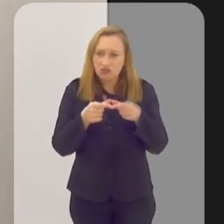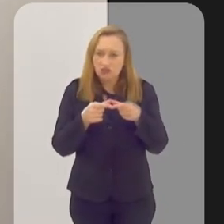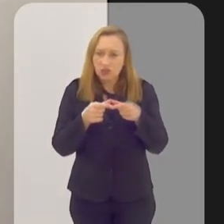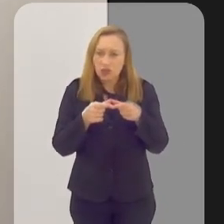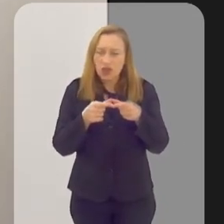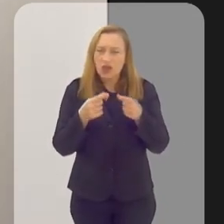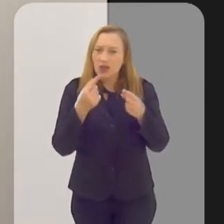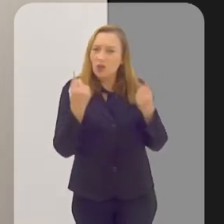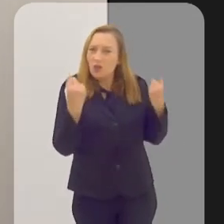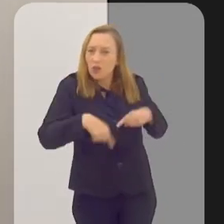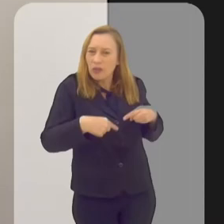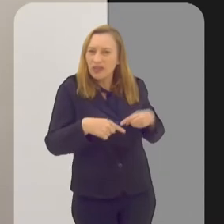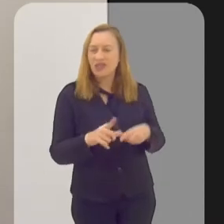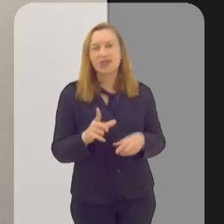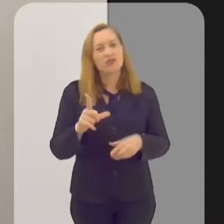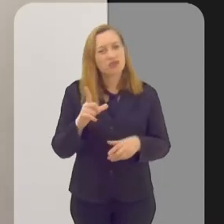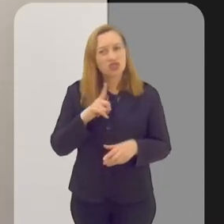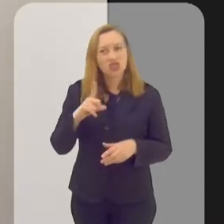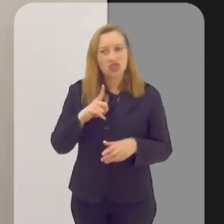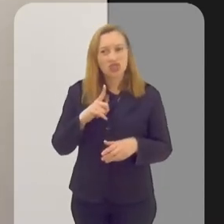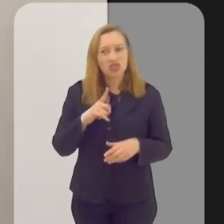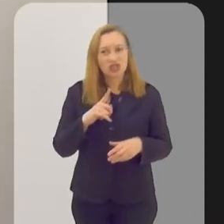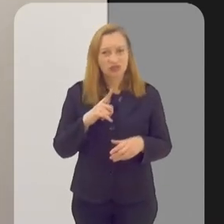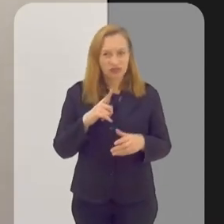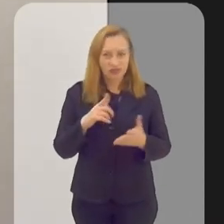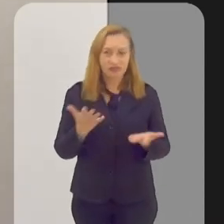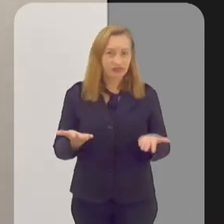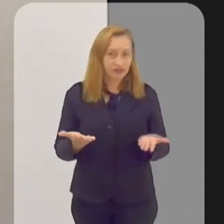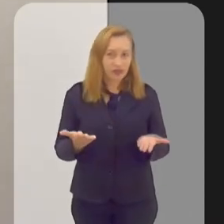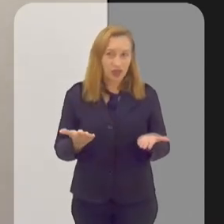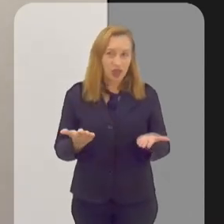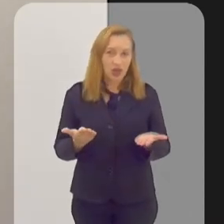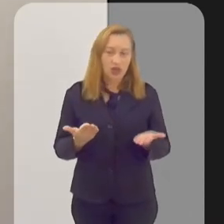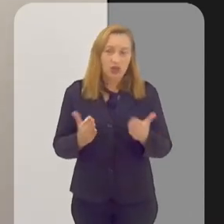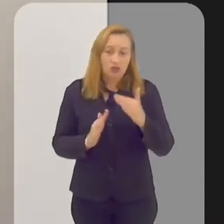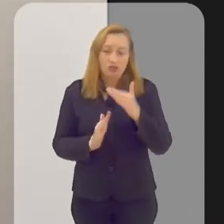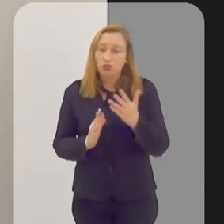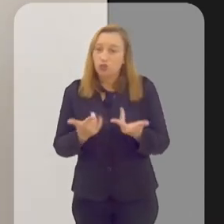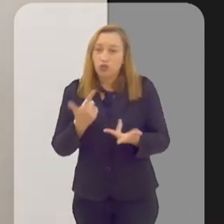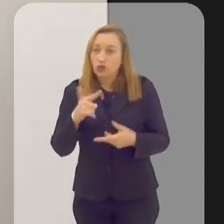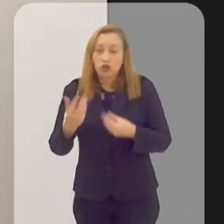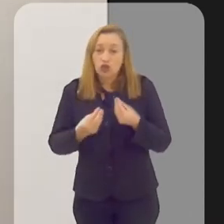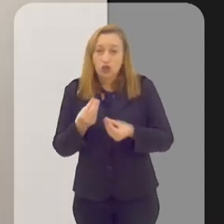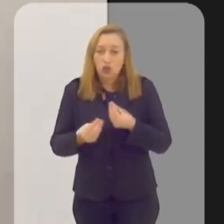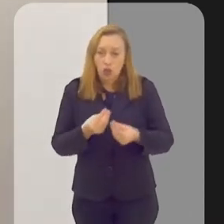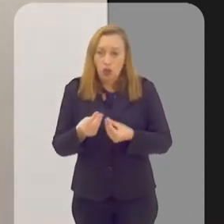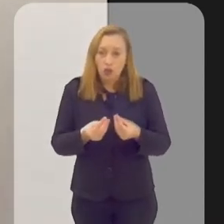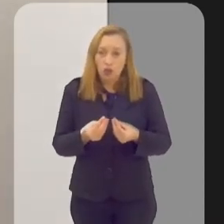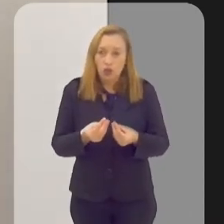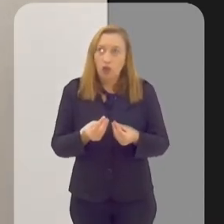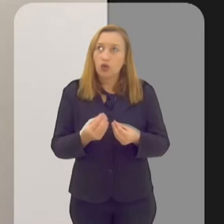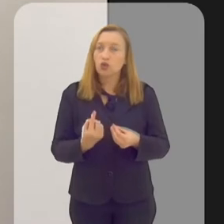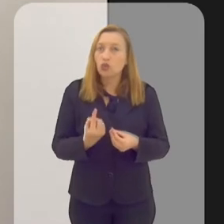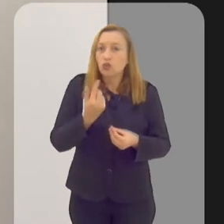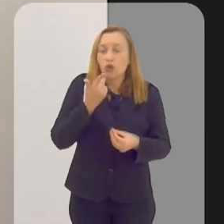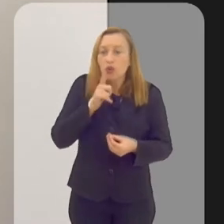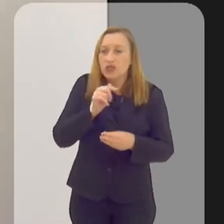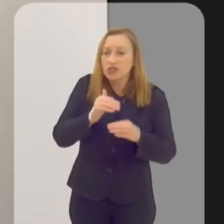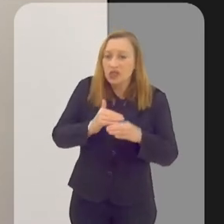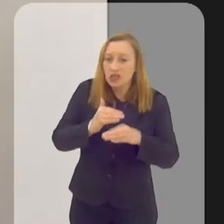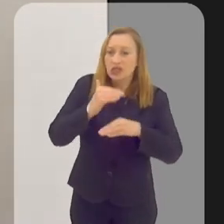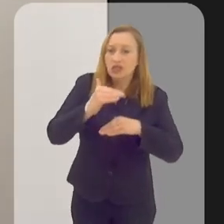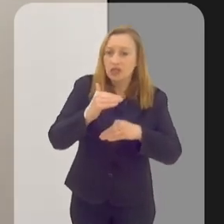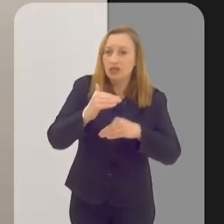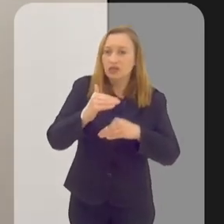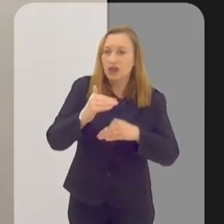tão pequeno, que elas acabavam competindo entre si. O teto de vidro realmente não deixava passar ninguém. Então, quando alguma